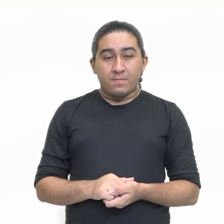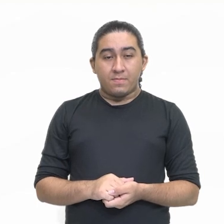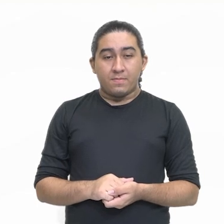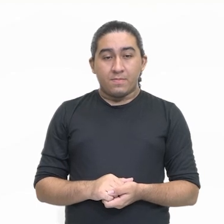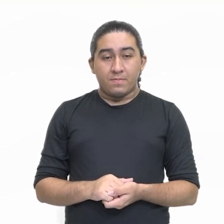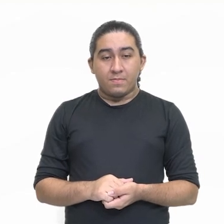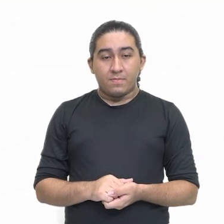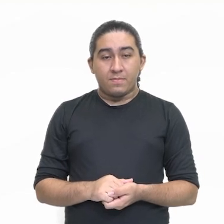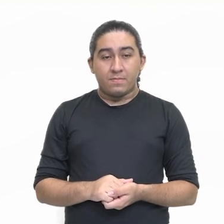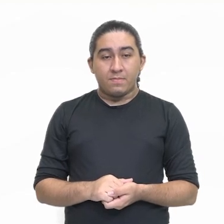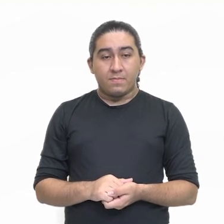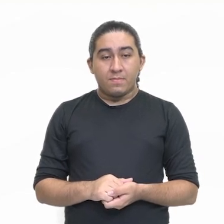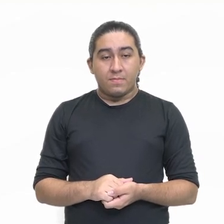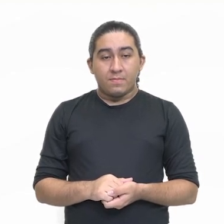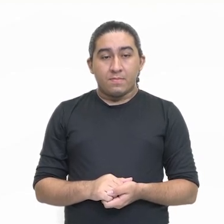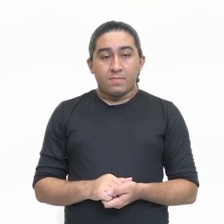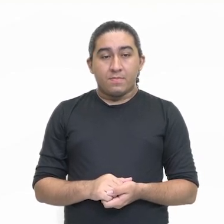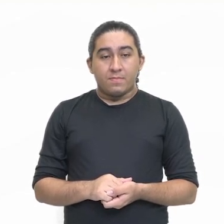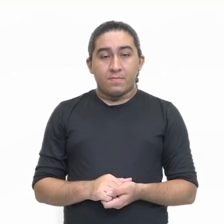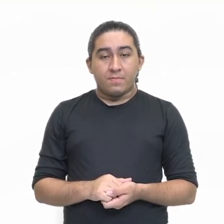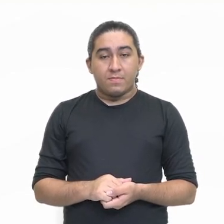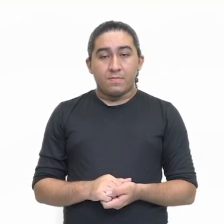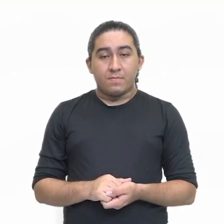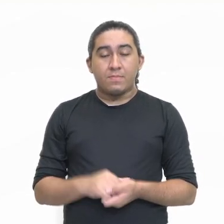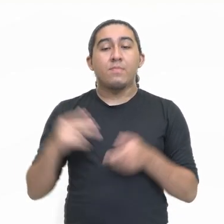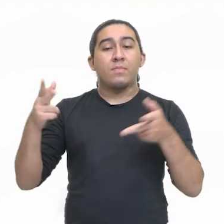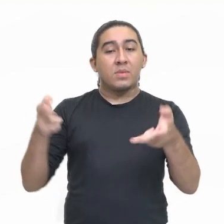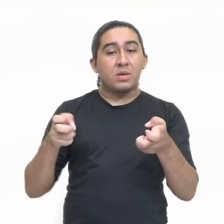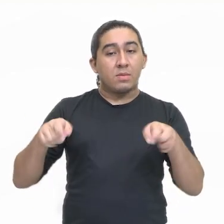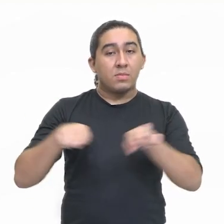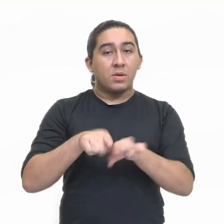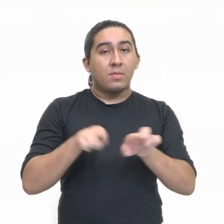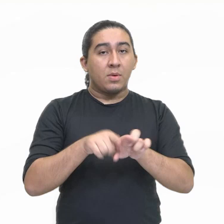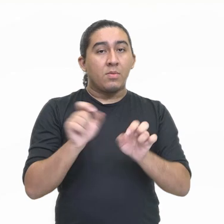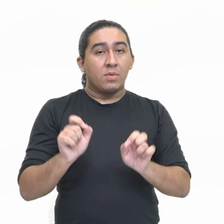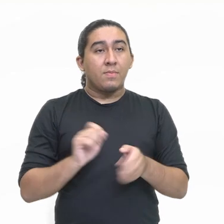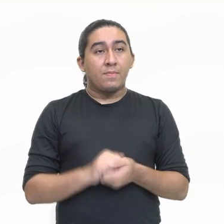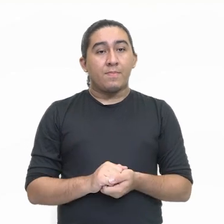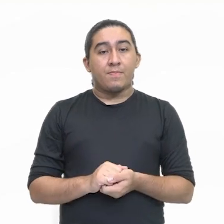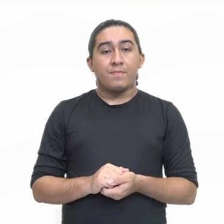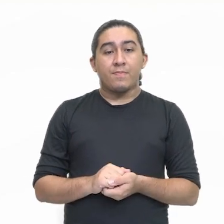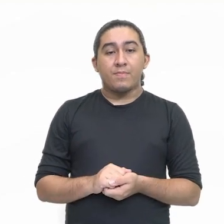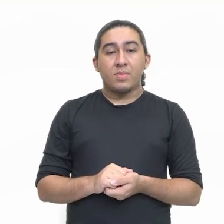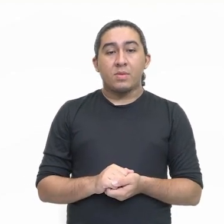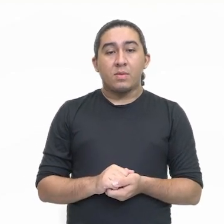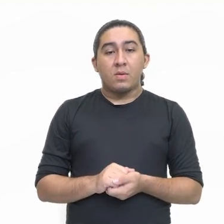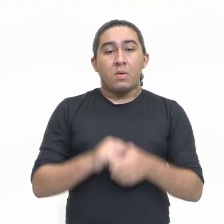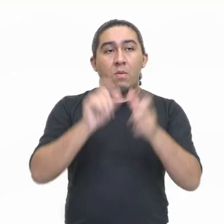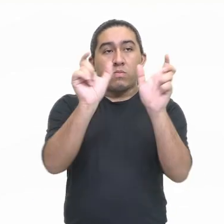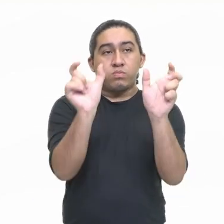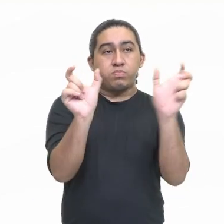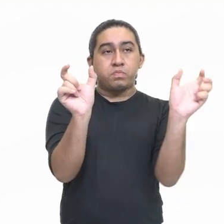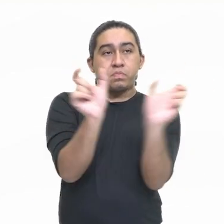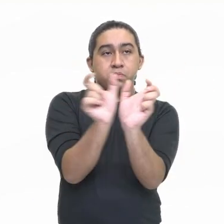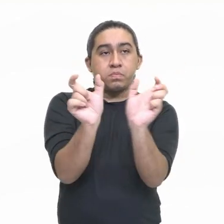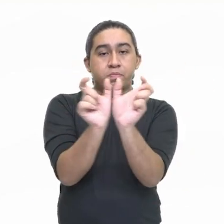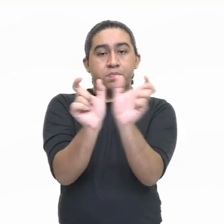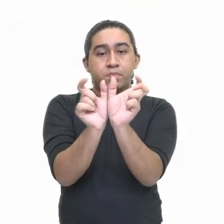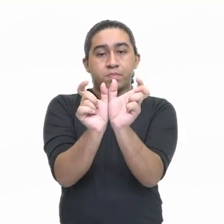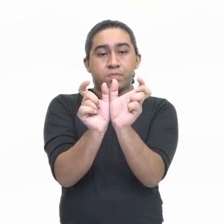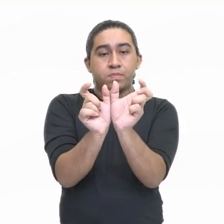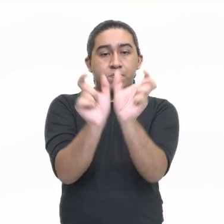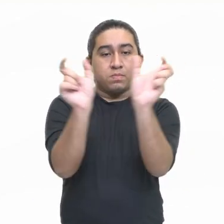eh nesses prefixos né nos sufixos então Aqui nós temos